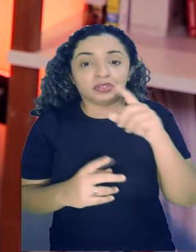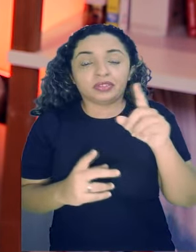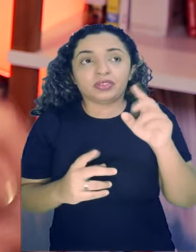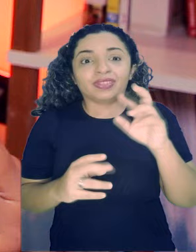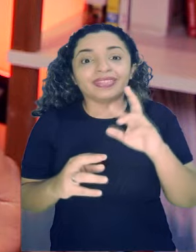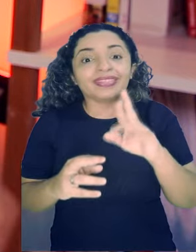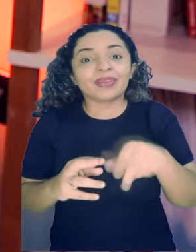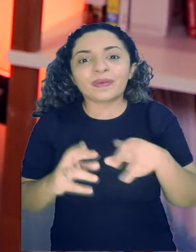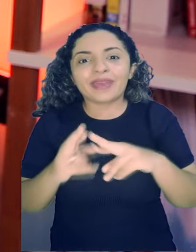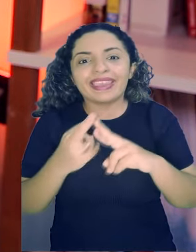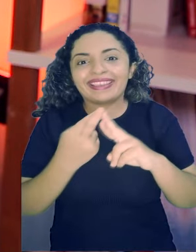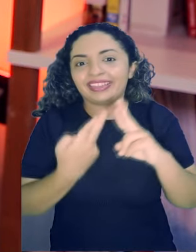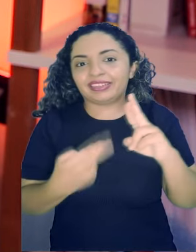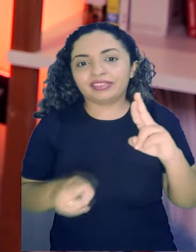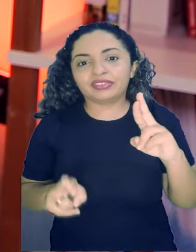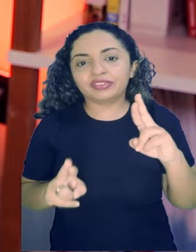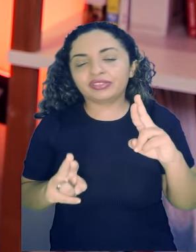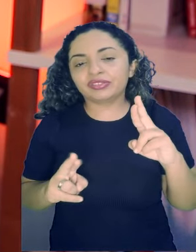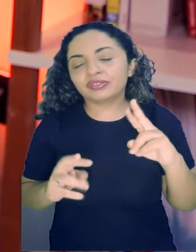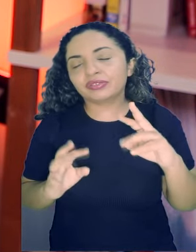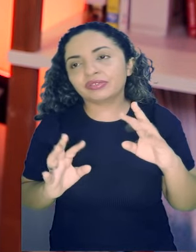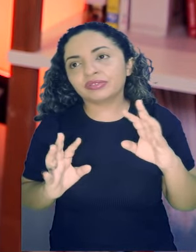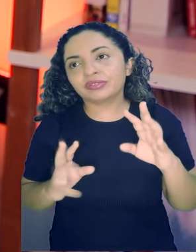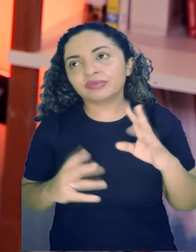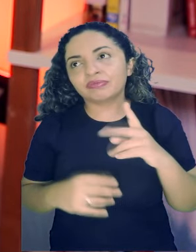é uma questão religiosa, mas sim uma questão